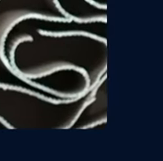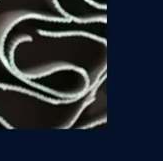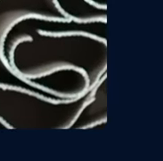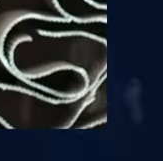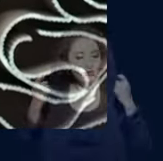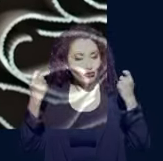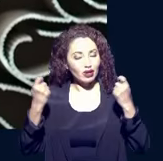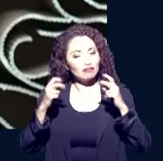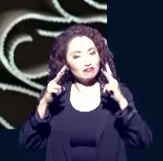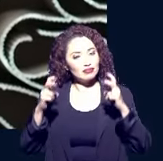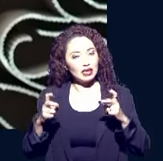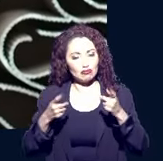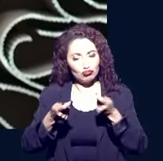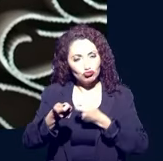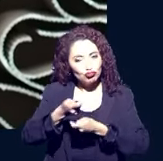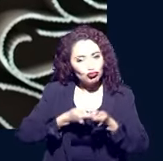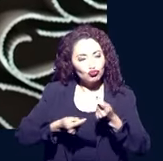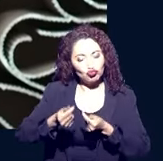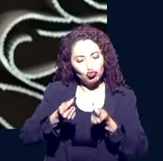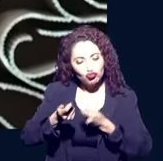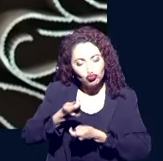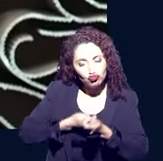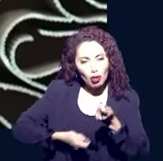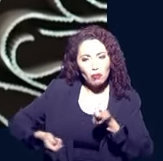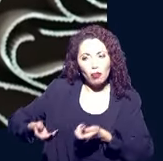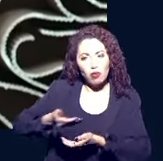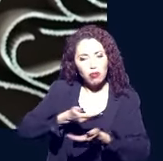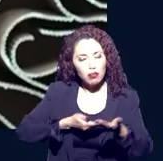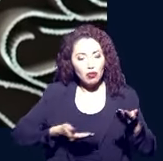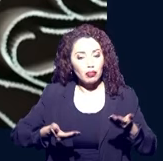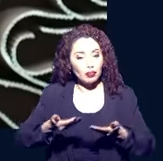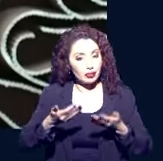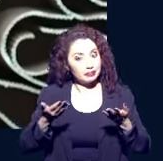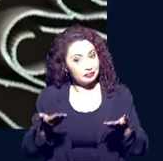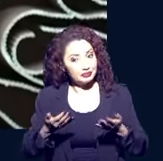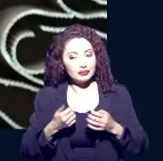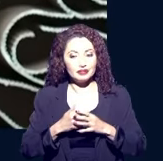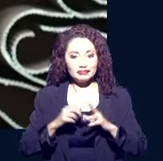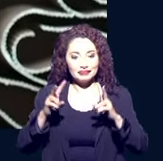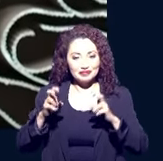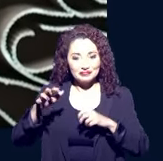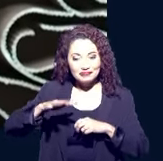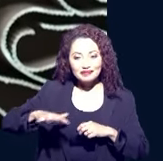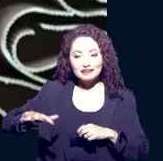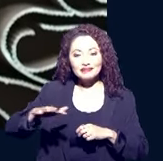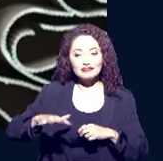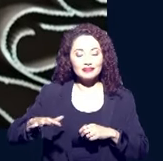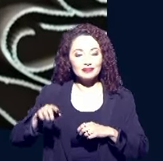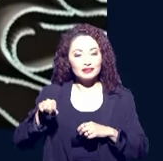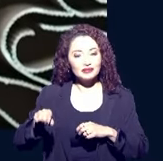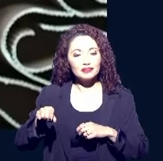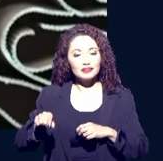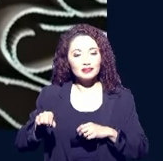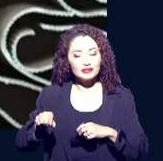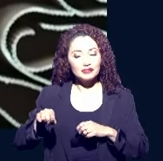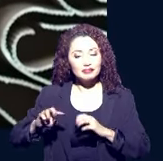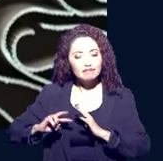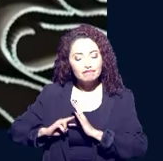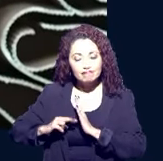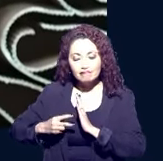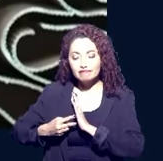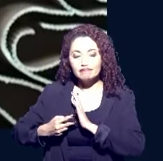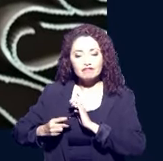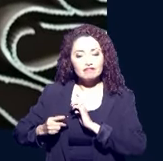macroeconomia poder falar de um de um setor né que talvez eh simbolize eh como